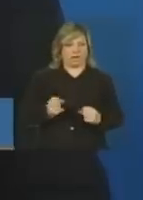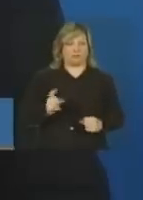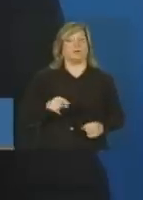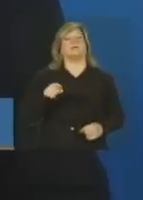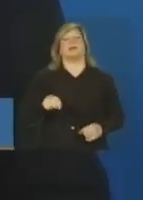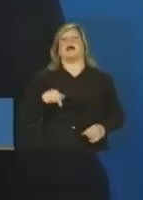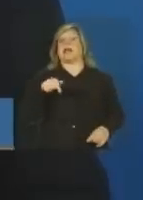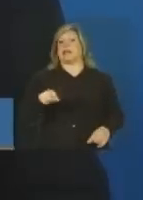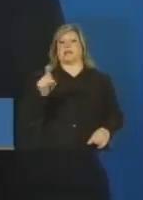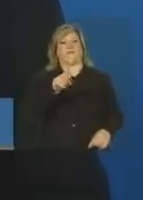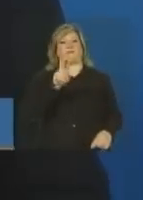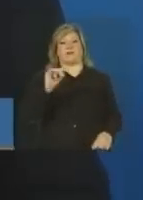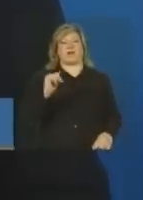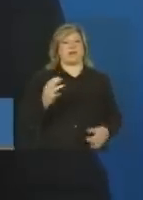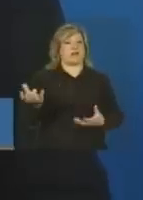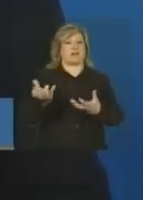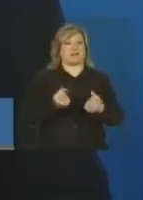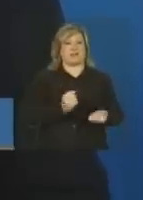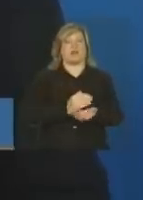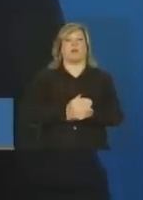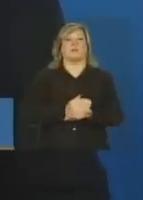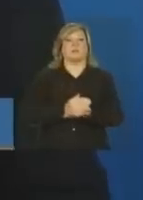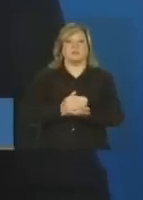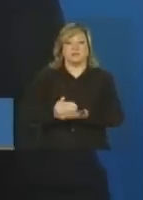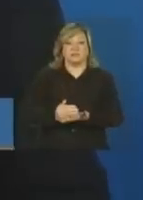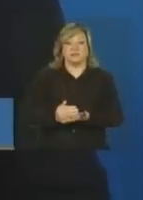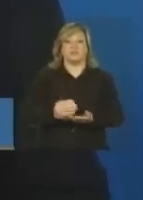Ele não vai receber a partir